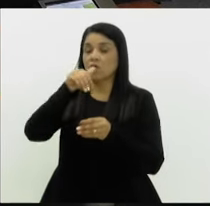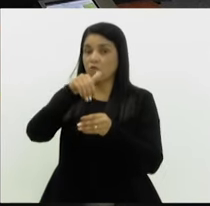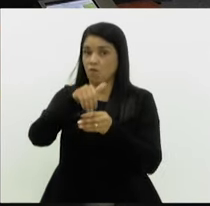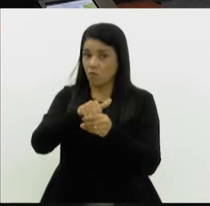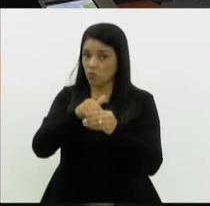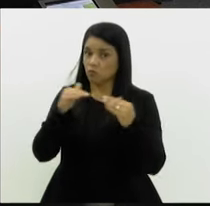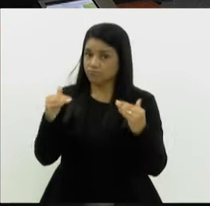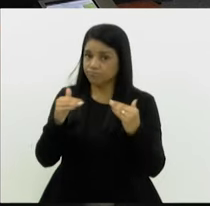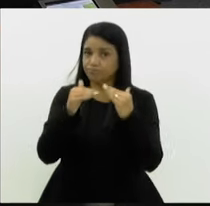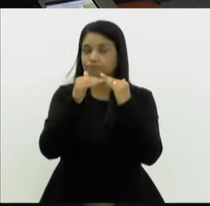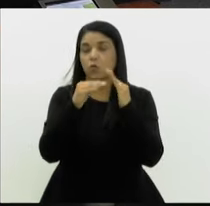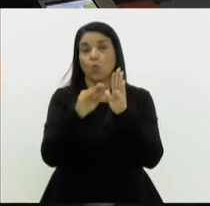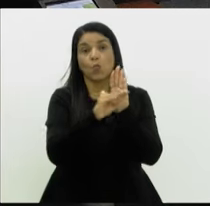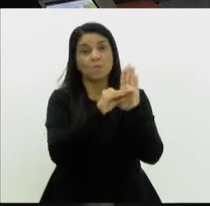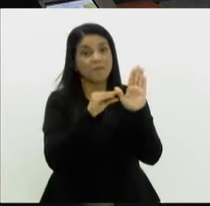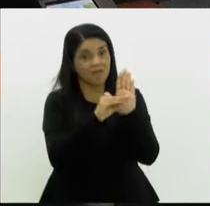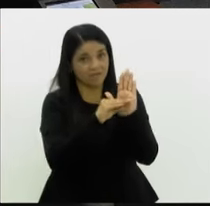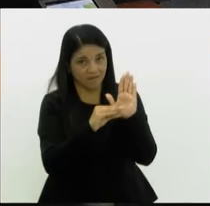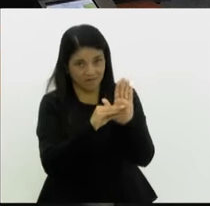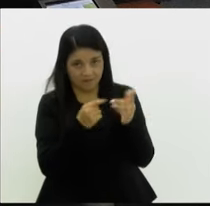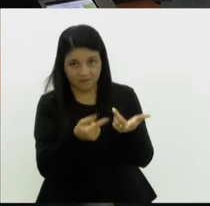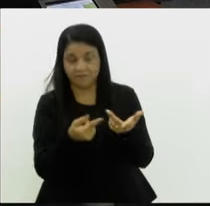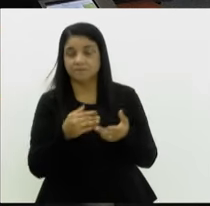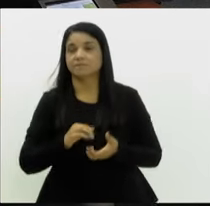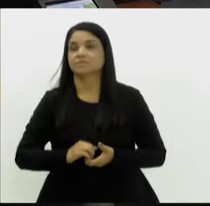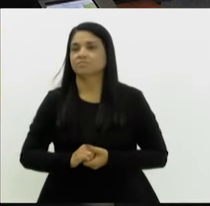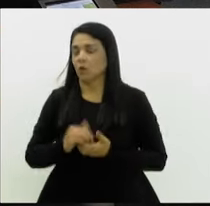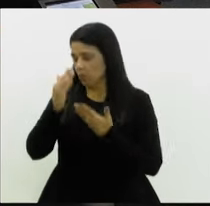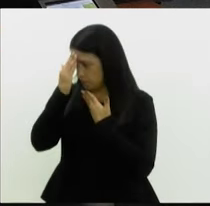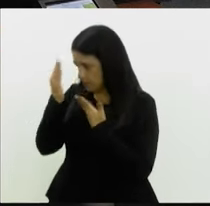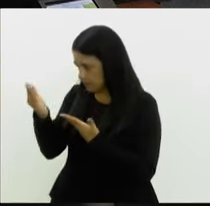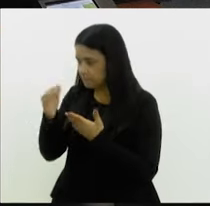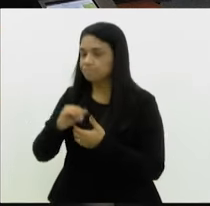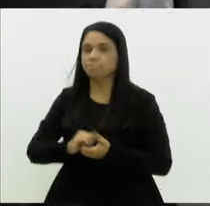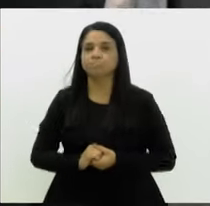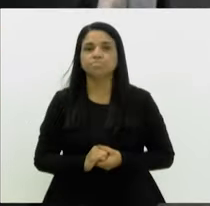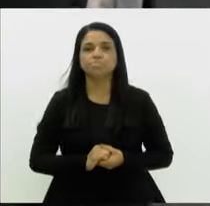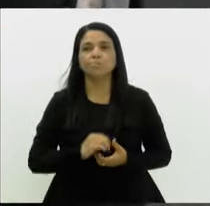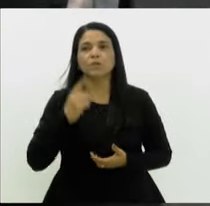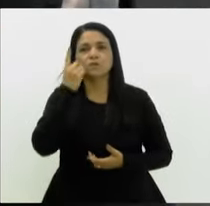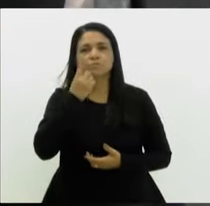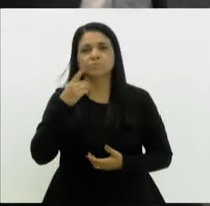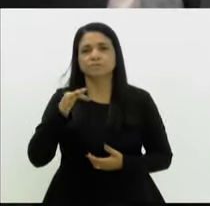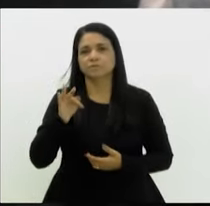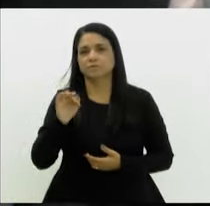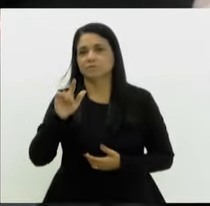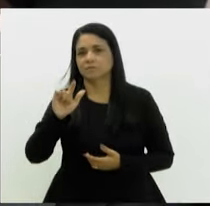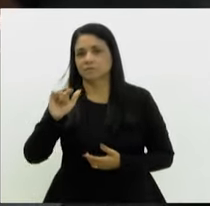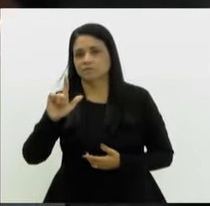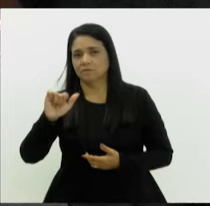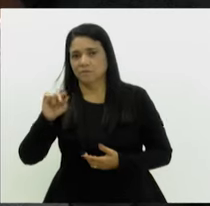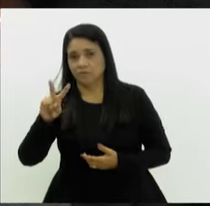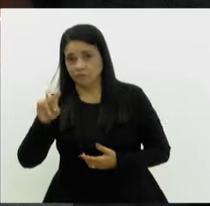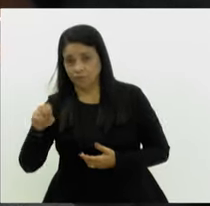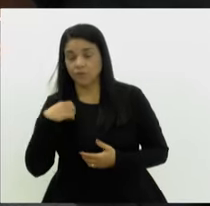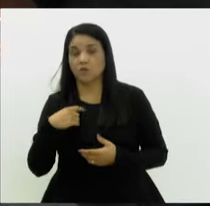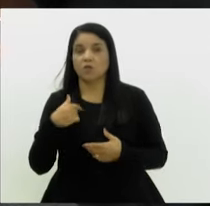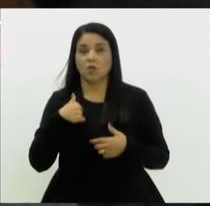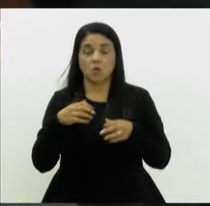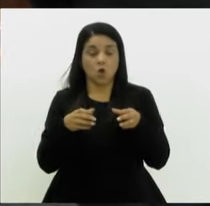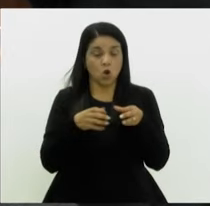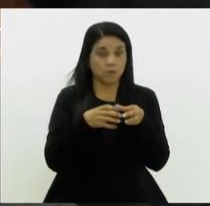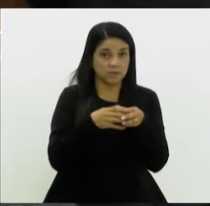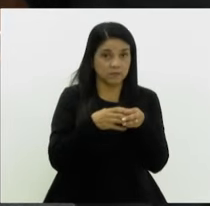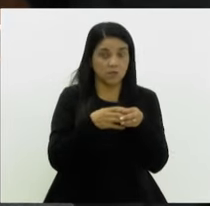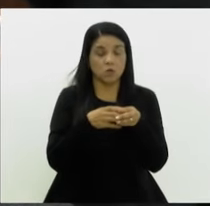muito obrigado. Deputado Flávio, por favor. Presidente, só dialogando aqui com o deputado presidente da Comissão de Educação, acho que ele levantou uma